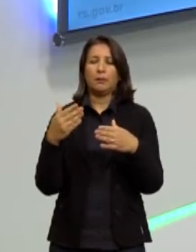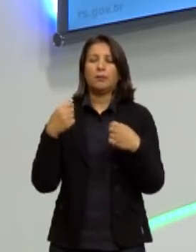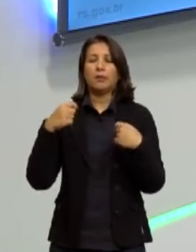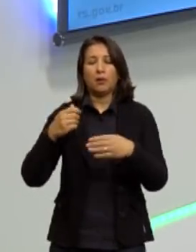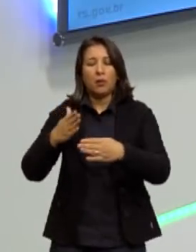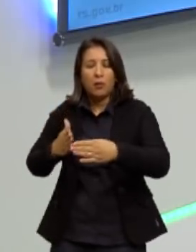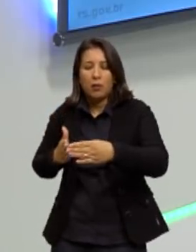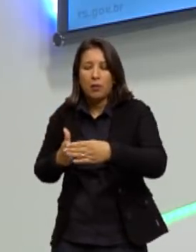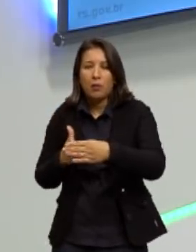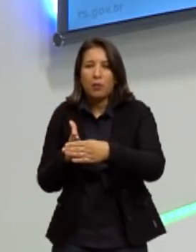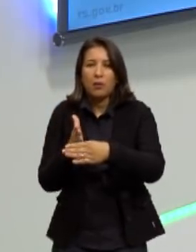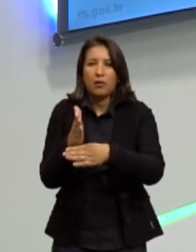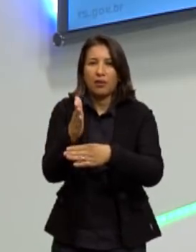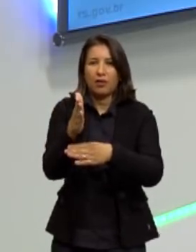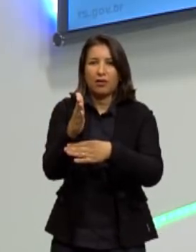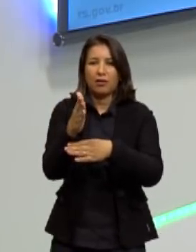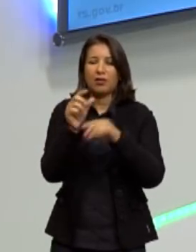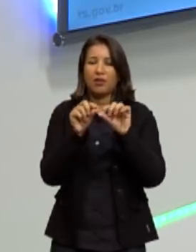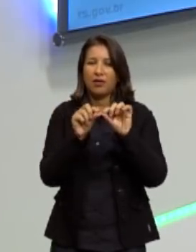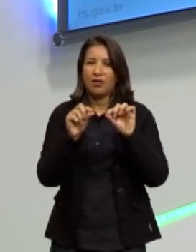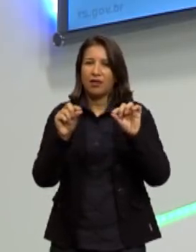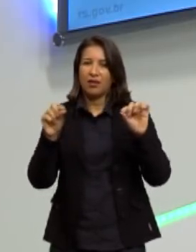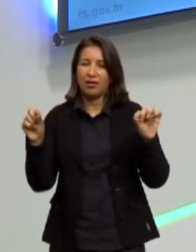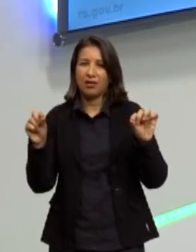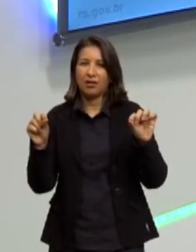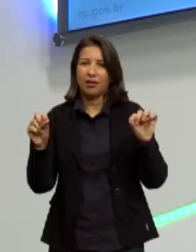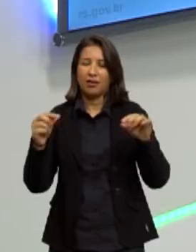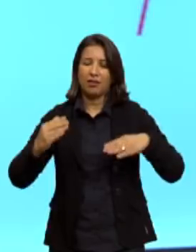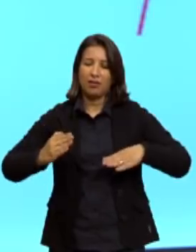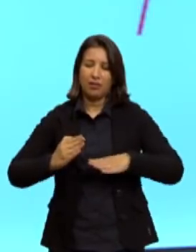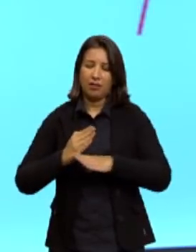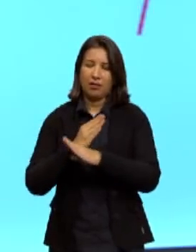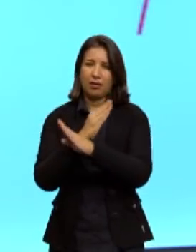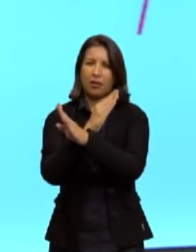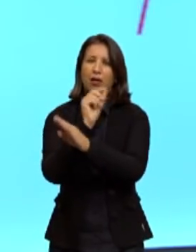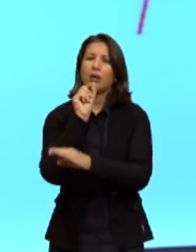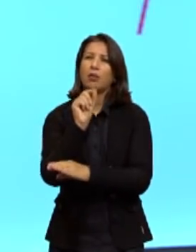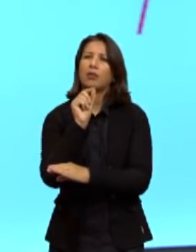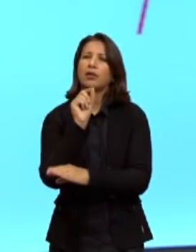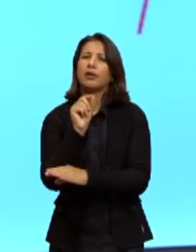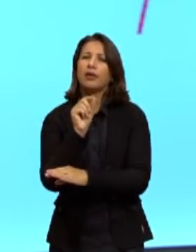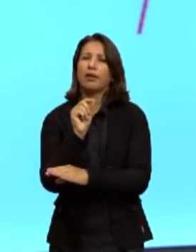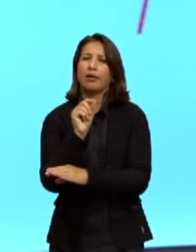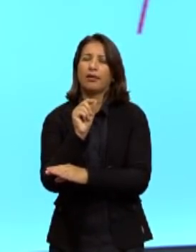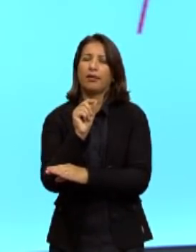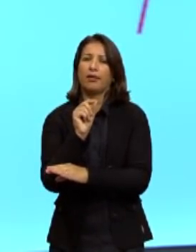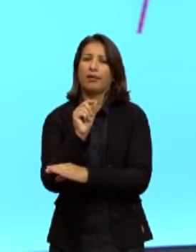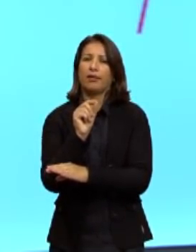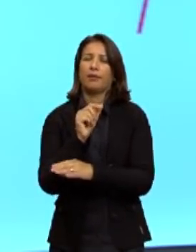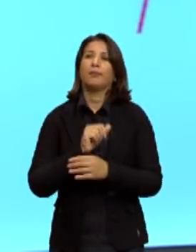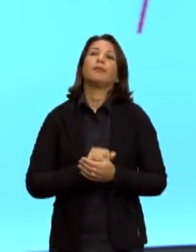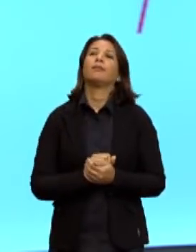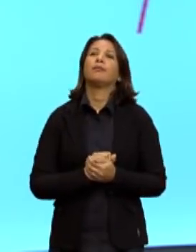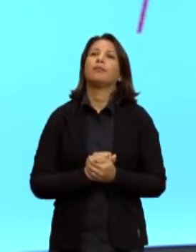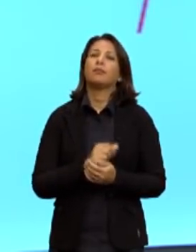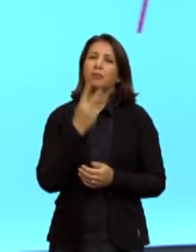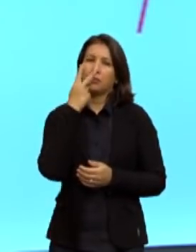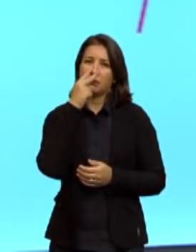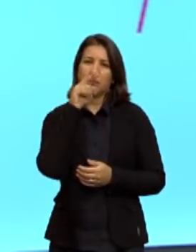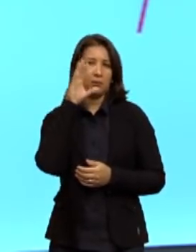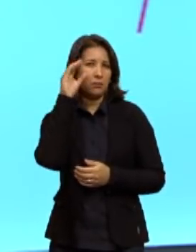interceptado certo por segmentos transversais o que são esses segmentos transversais vejam as